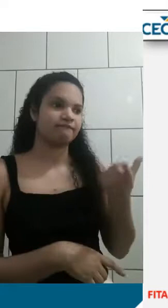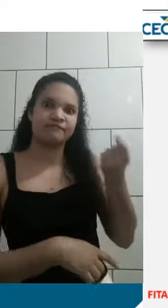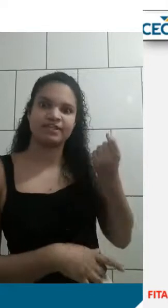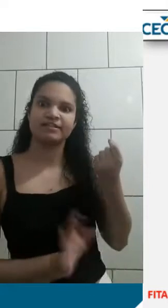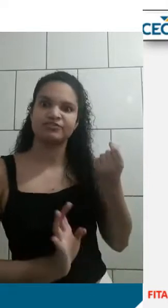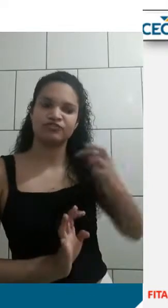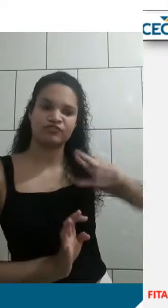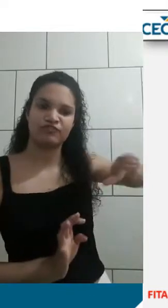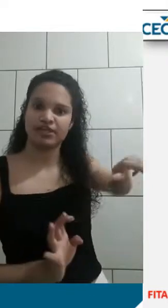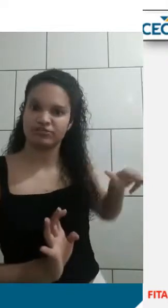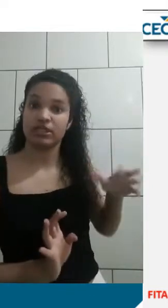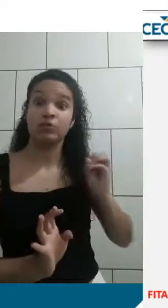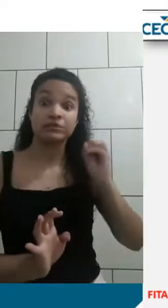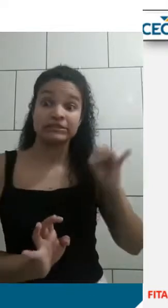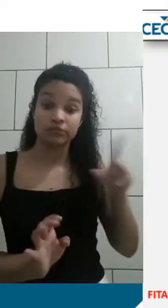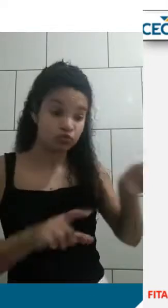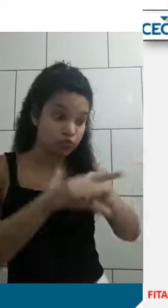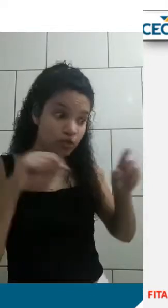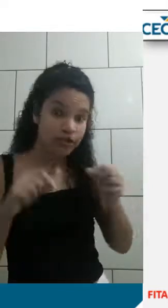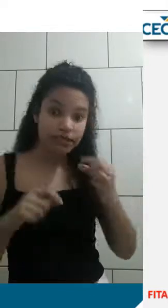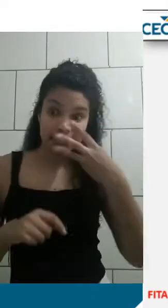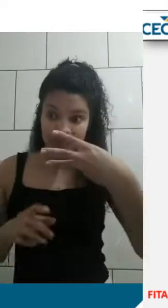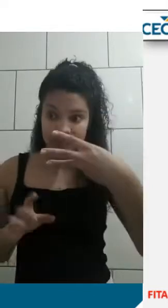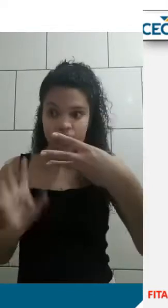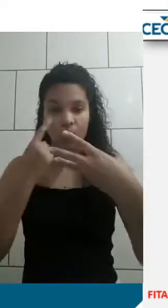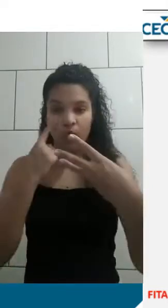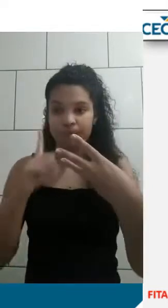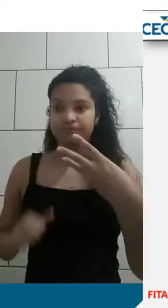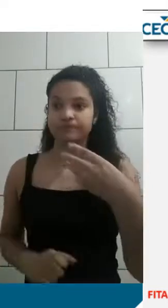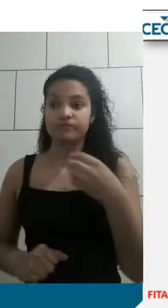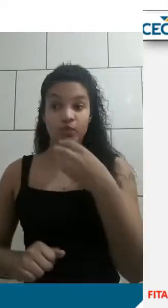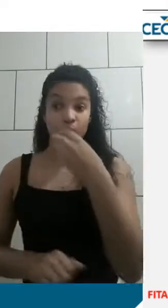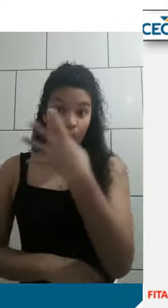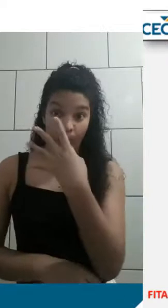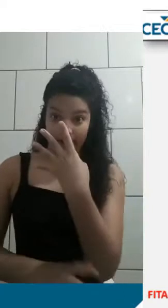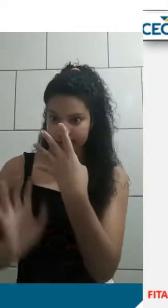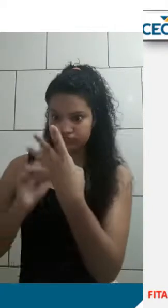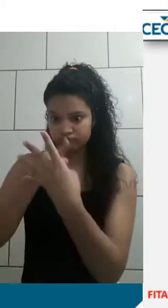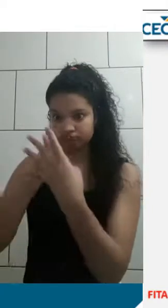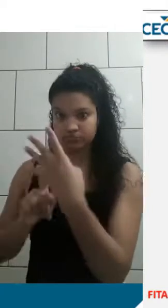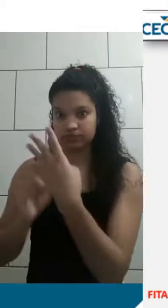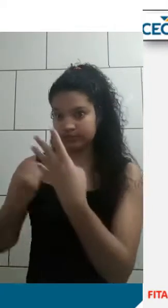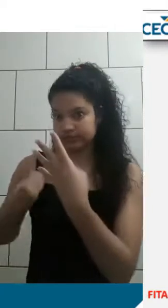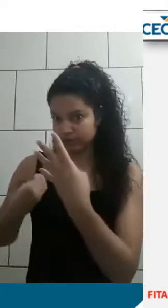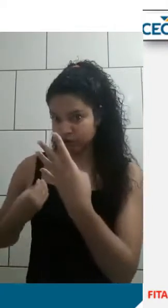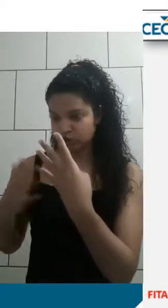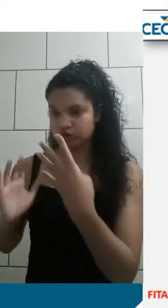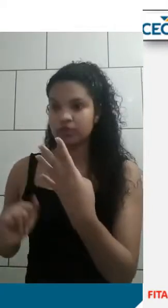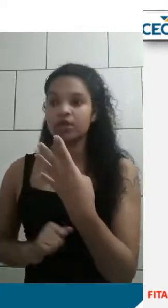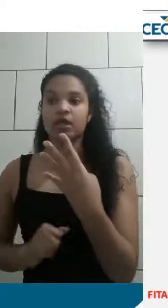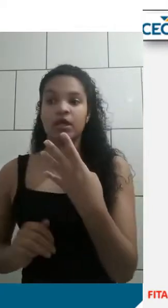3 em 3 bases, nós teríamos N igual a 4, 4 bases nitrogenadas existentes, tomadas